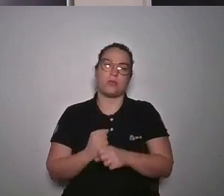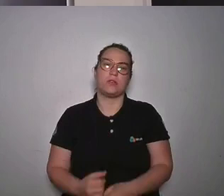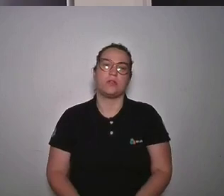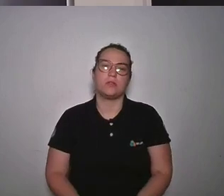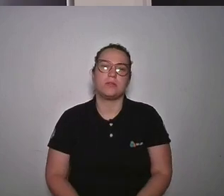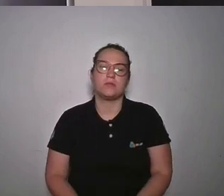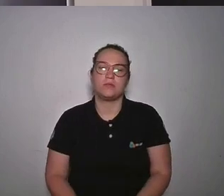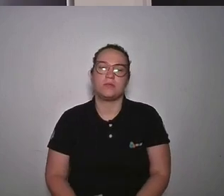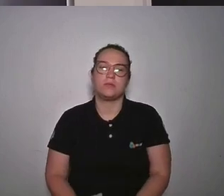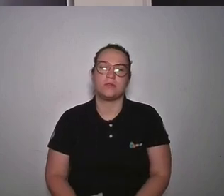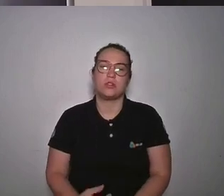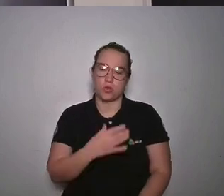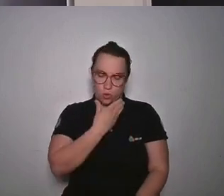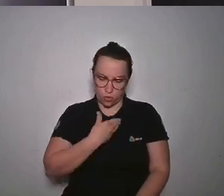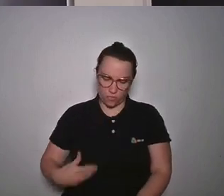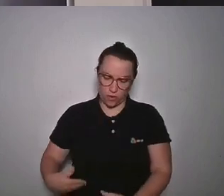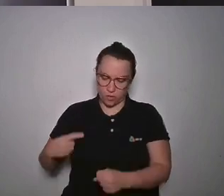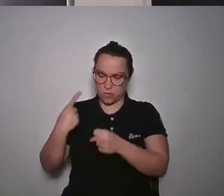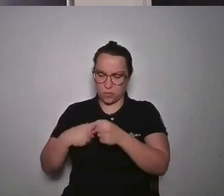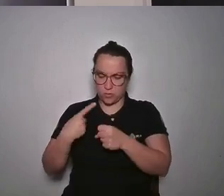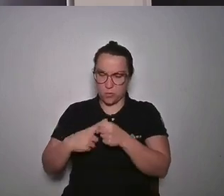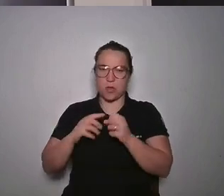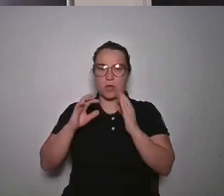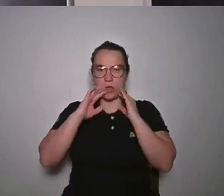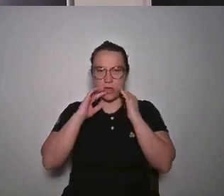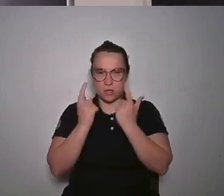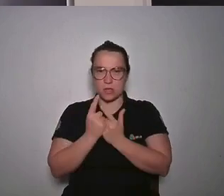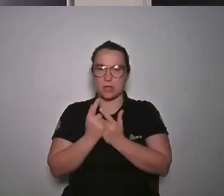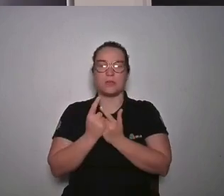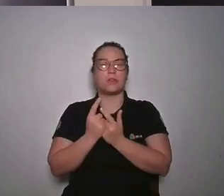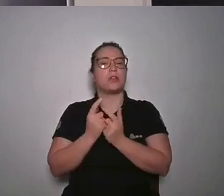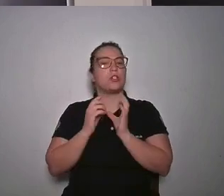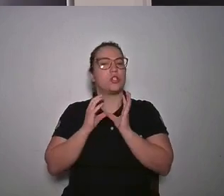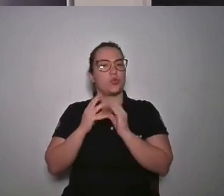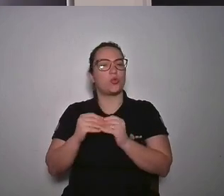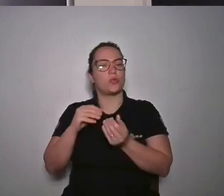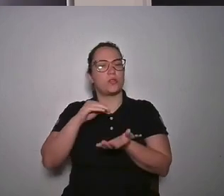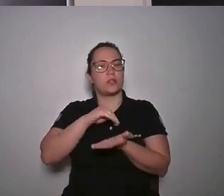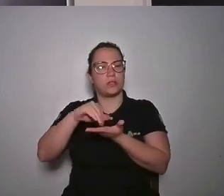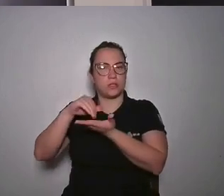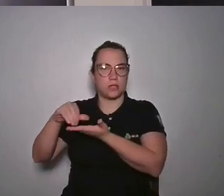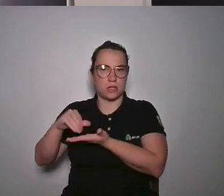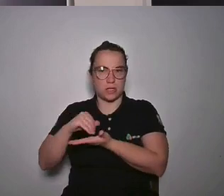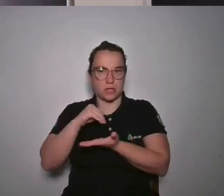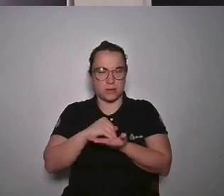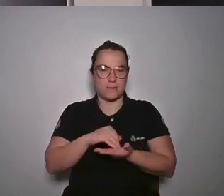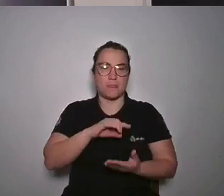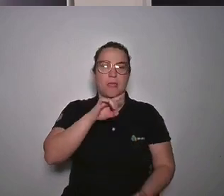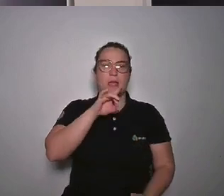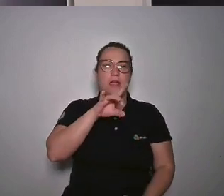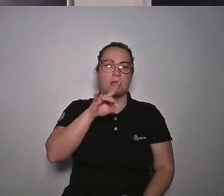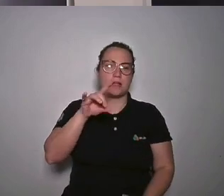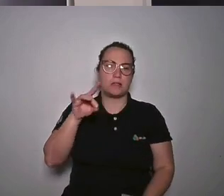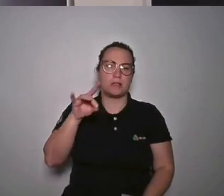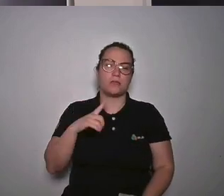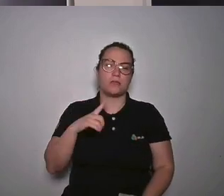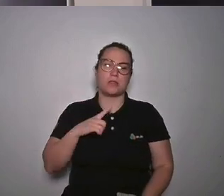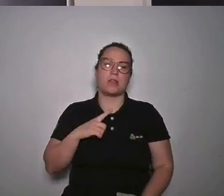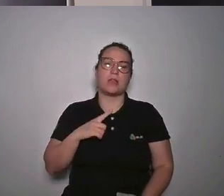são Governo Municipal, Câmara Municipal e todas as secretarias que estão. Cada um vai receber um